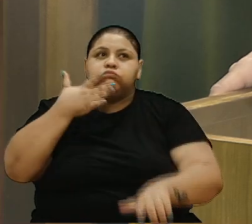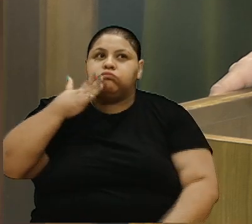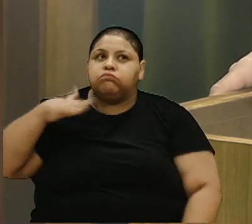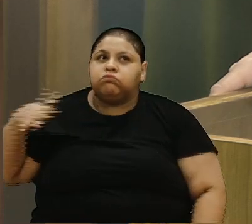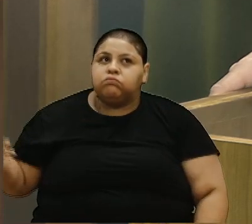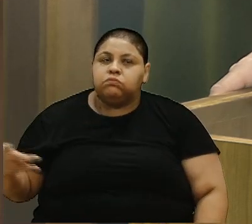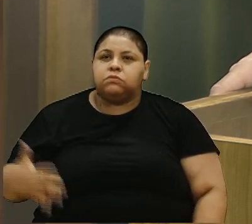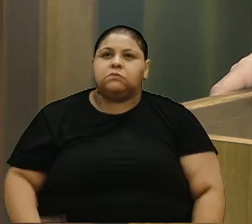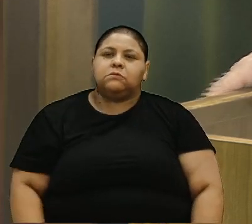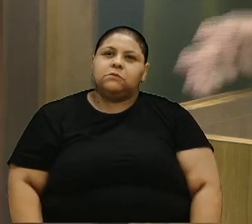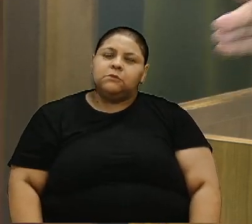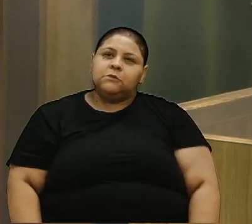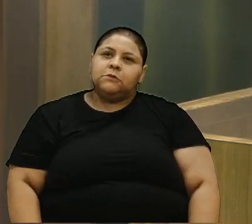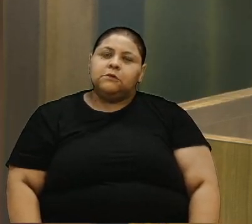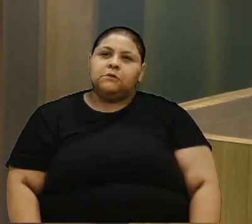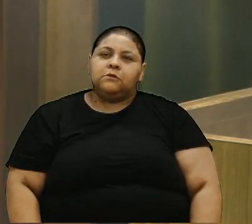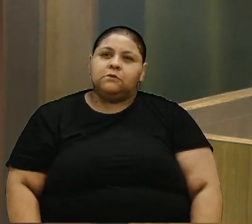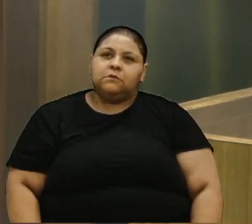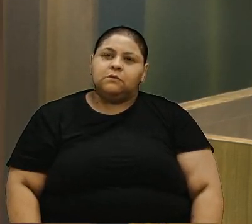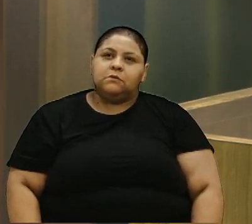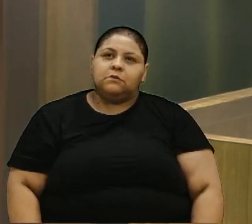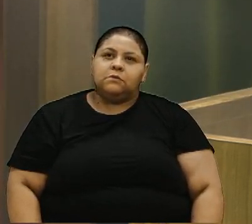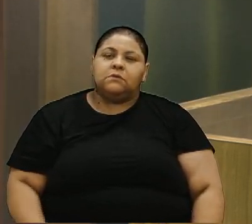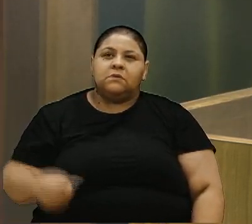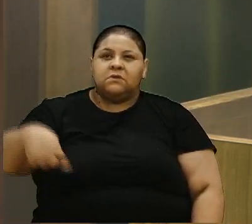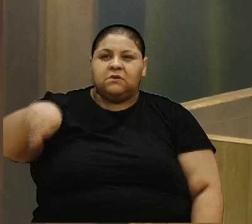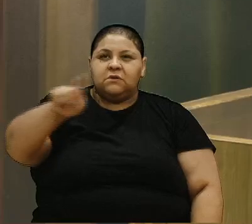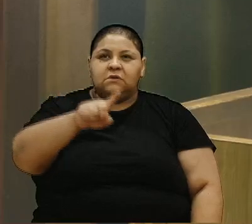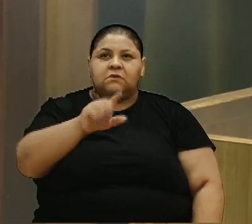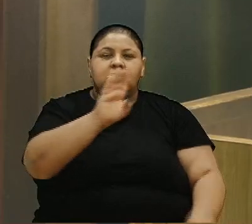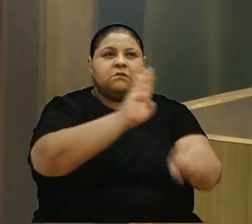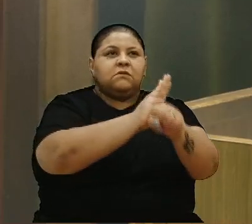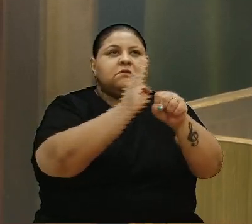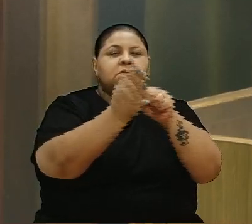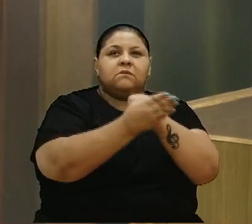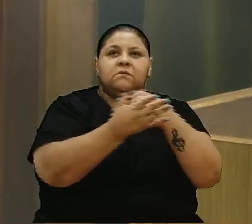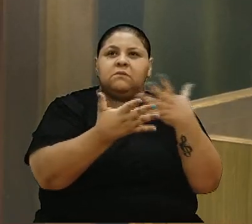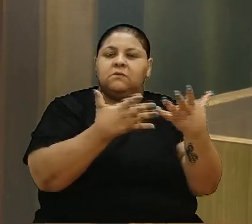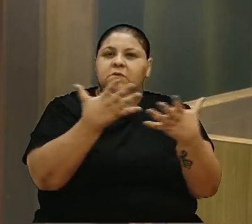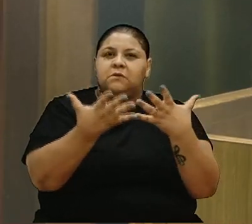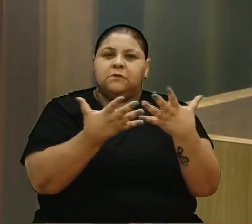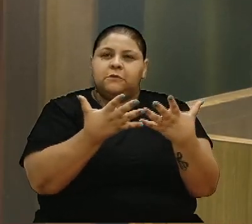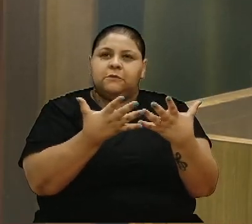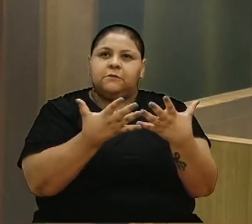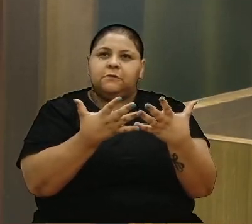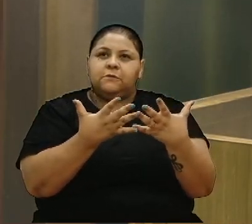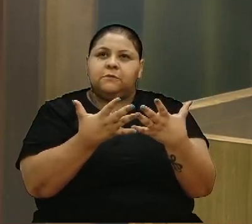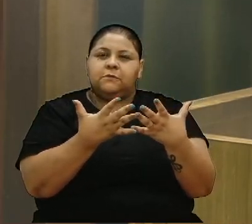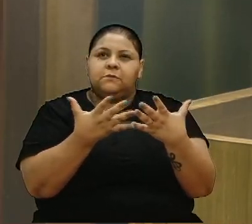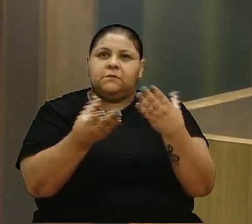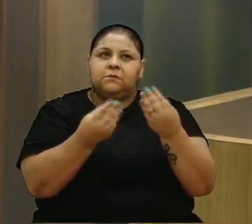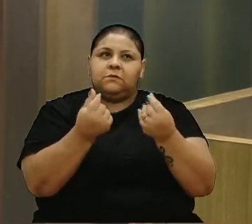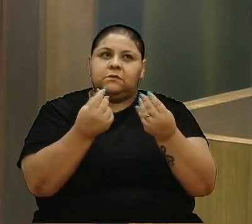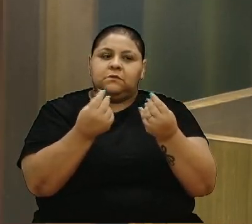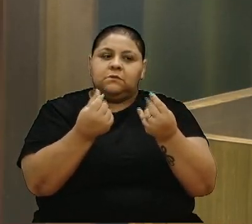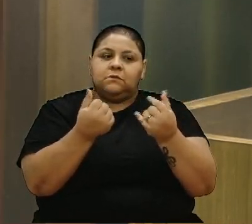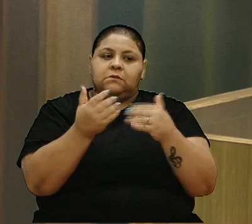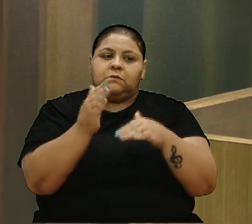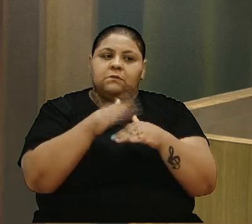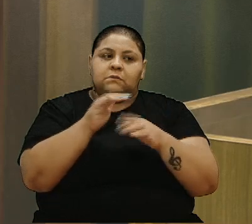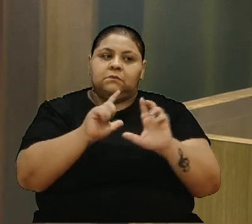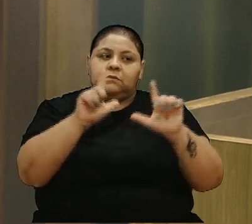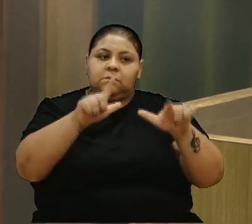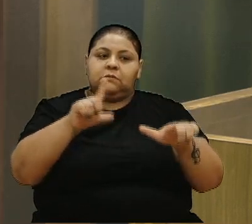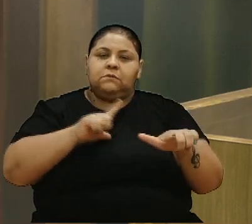crianças? Então, a gente pegar bairros que são, assim, mais localizados,